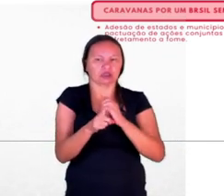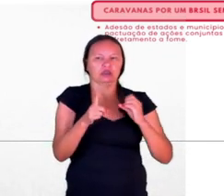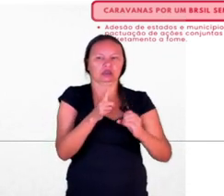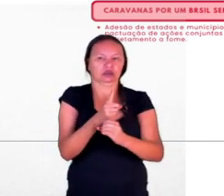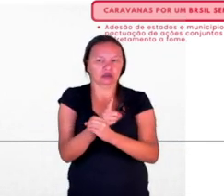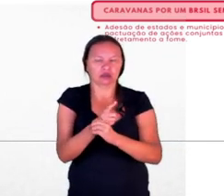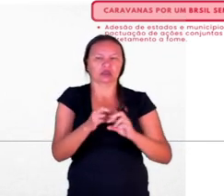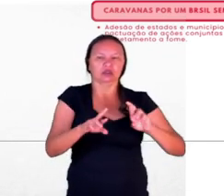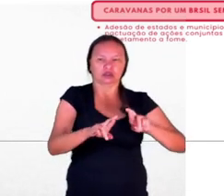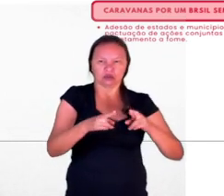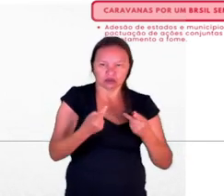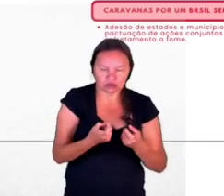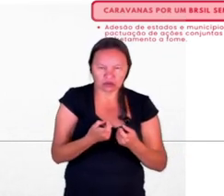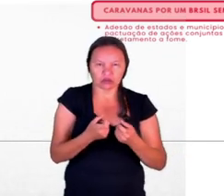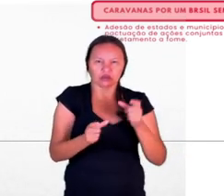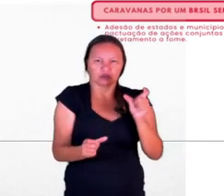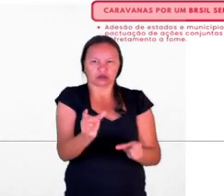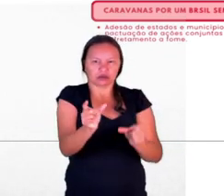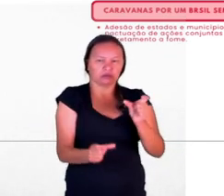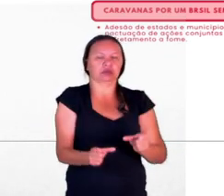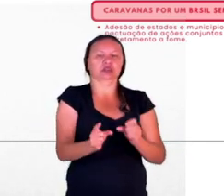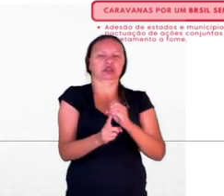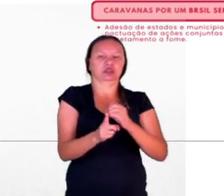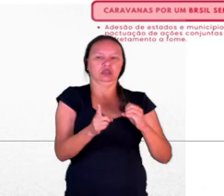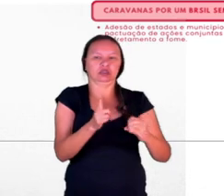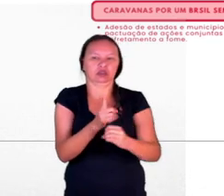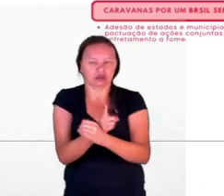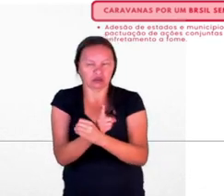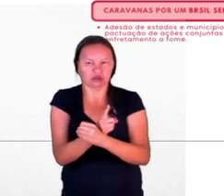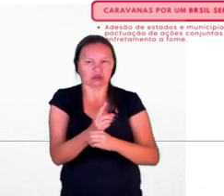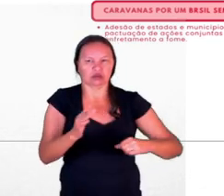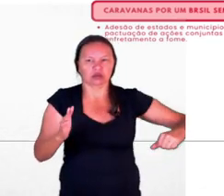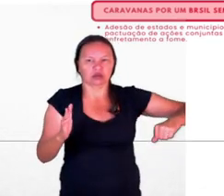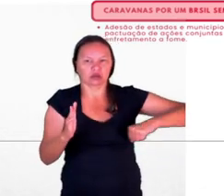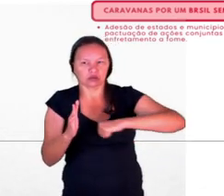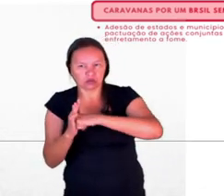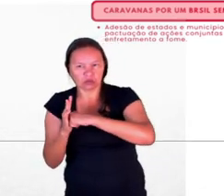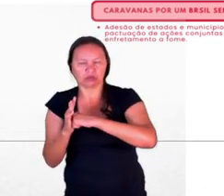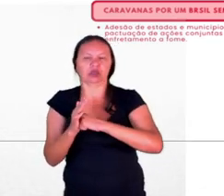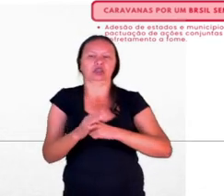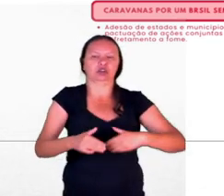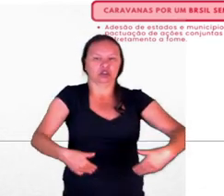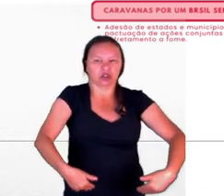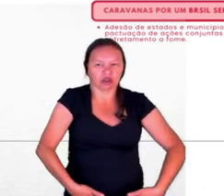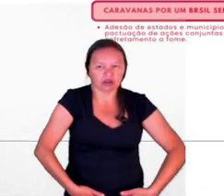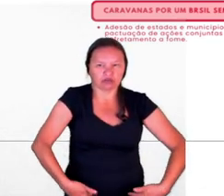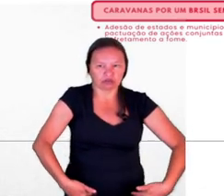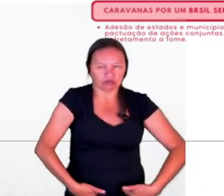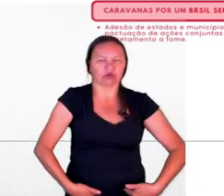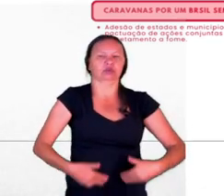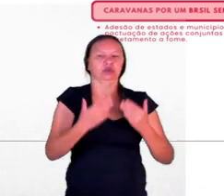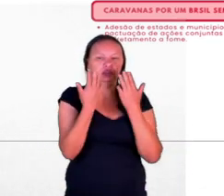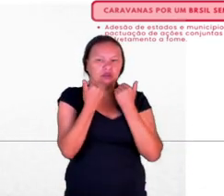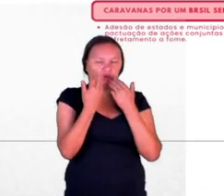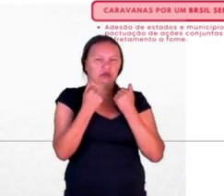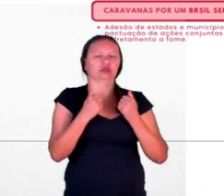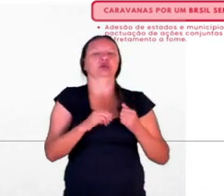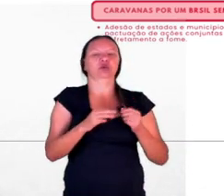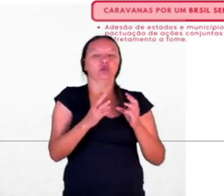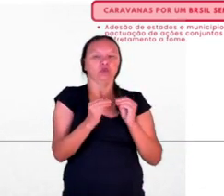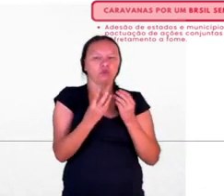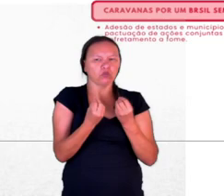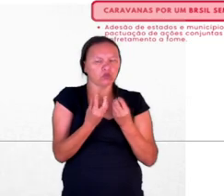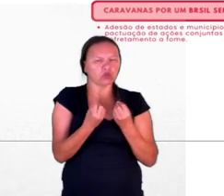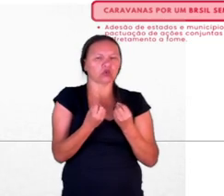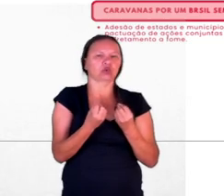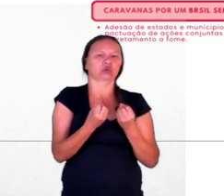diferentes atores da sociedade eh no combate à fome então temos eh uma série de